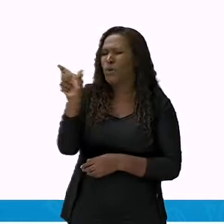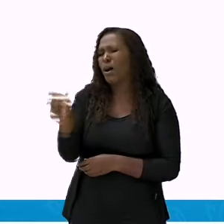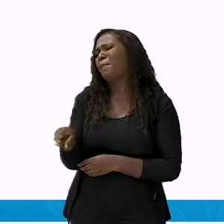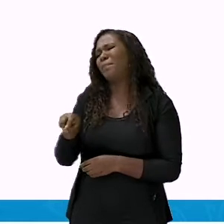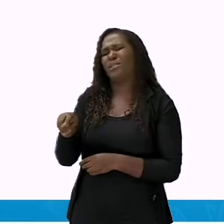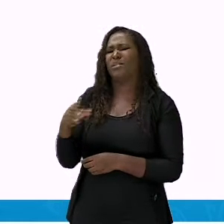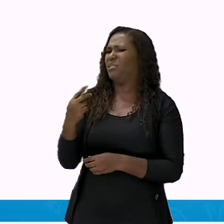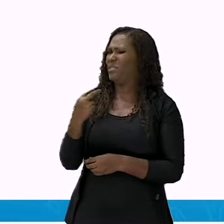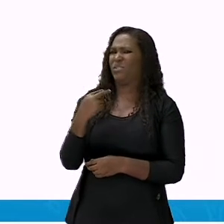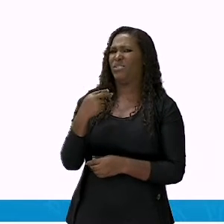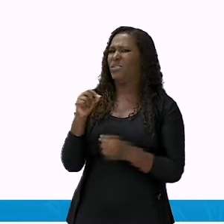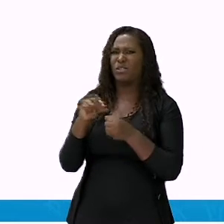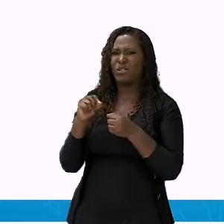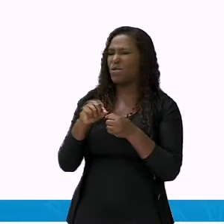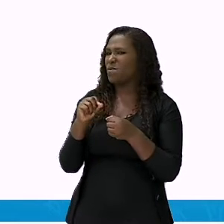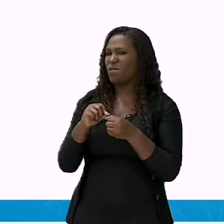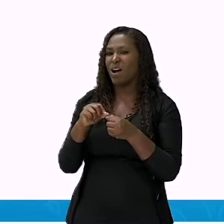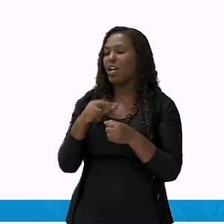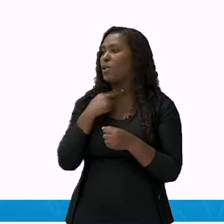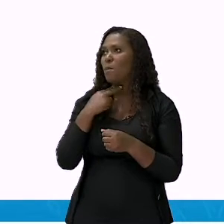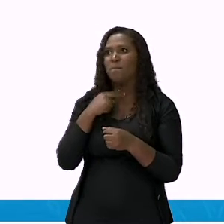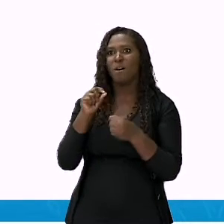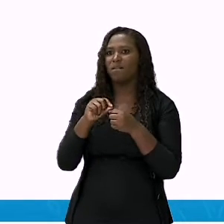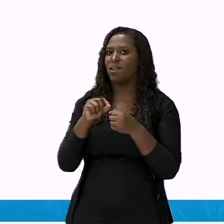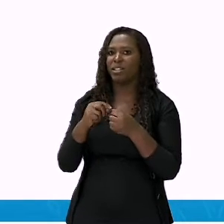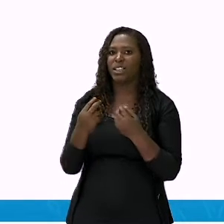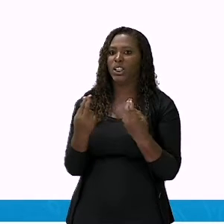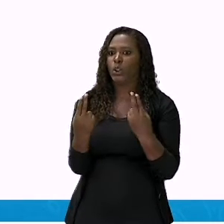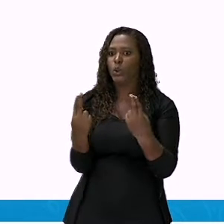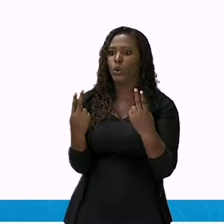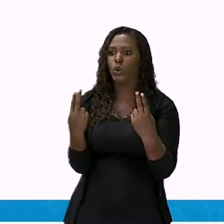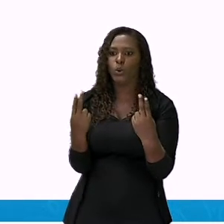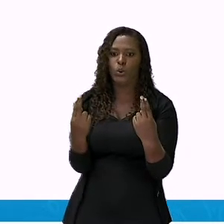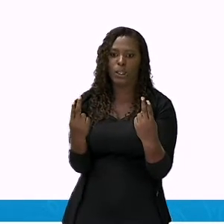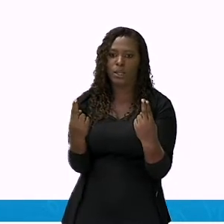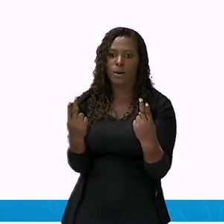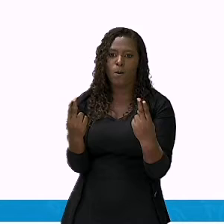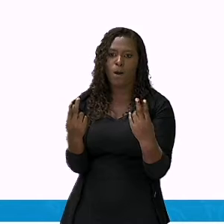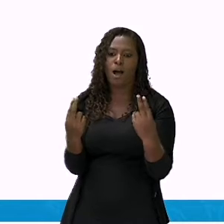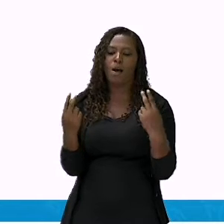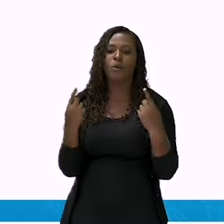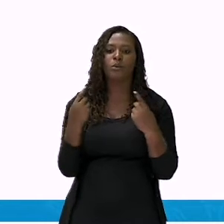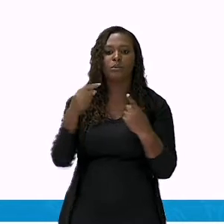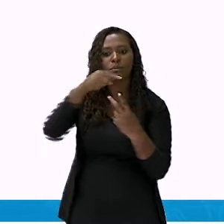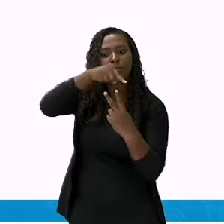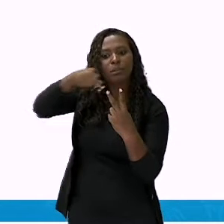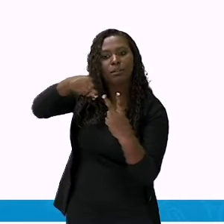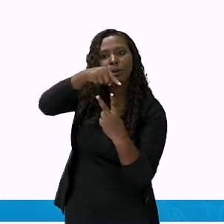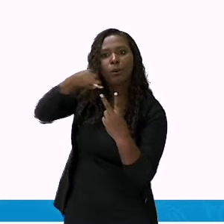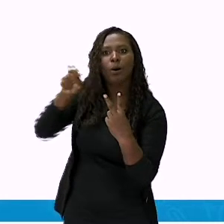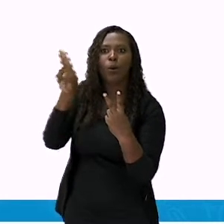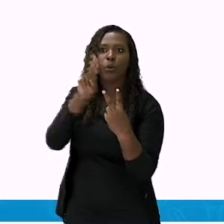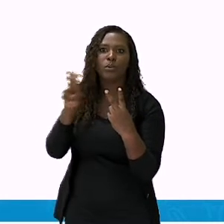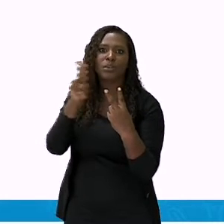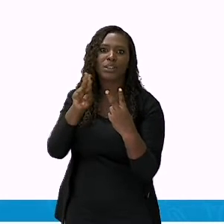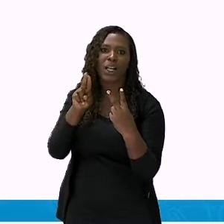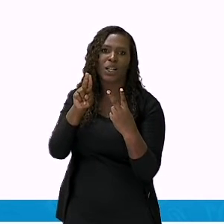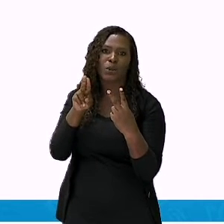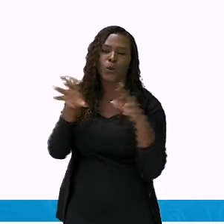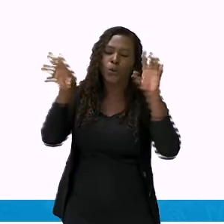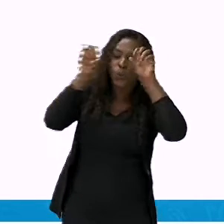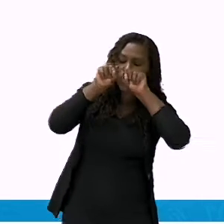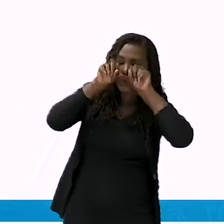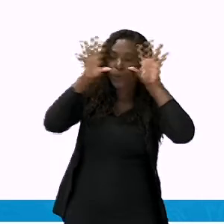conseguiu fazer duas do mesmo exato, usando a mesma cor, a mesma tonalidade, no mesmo